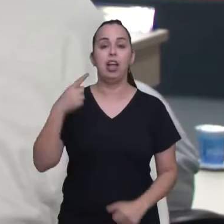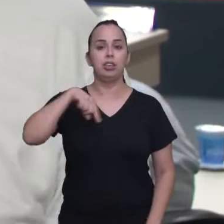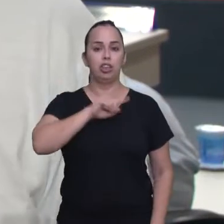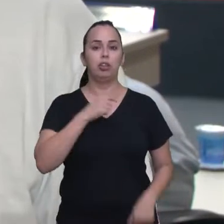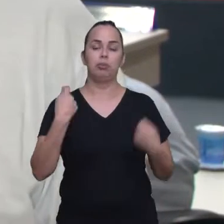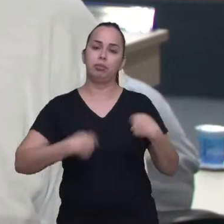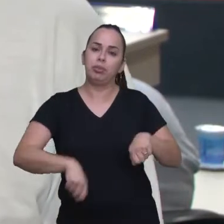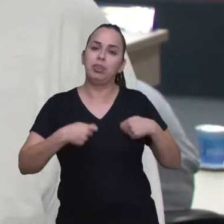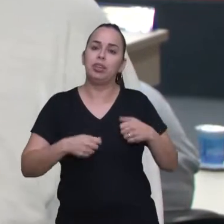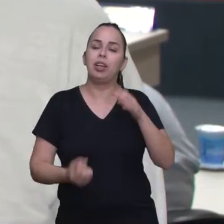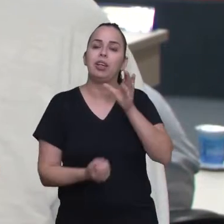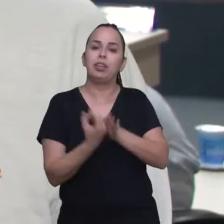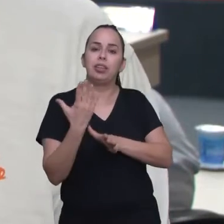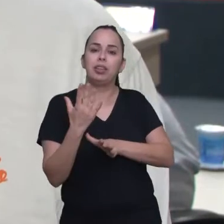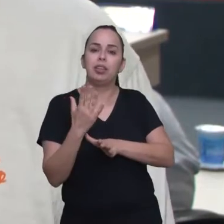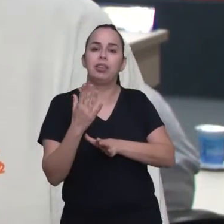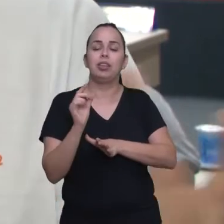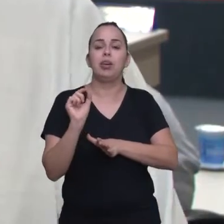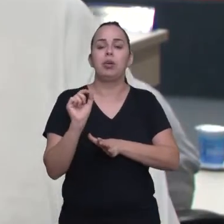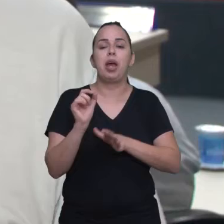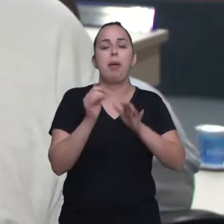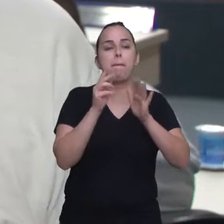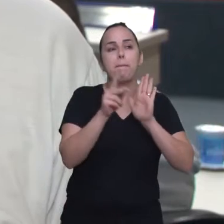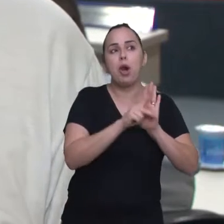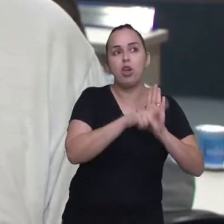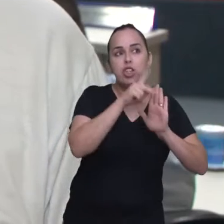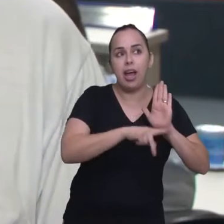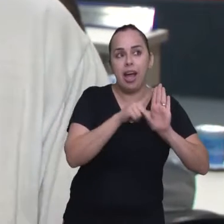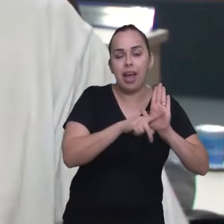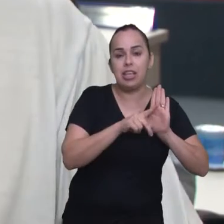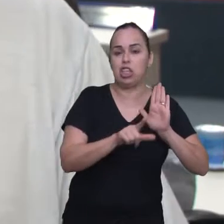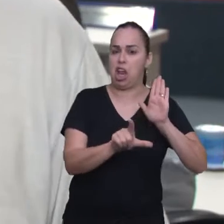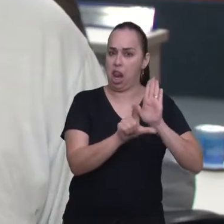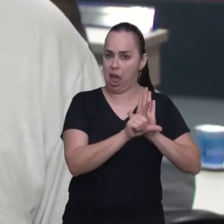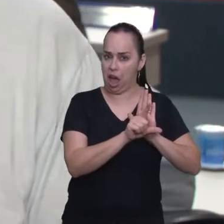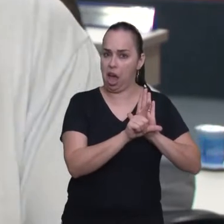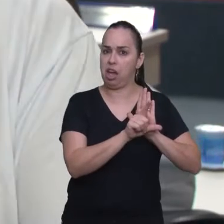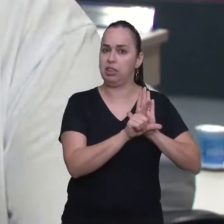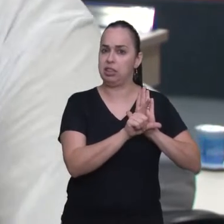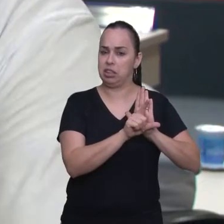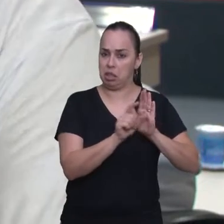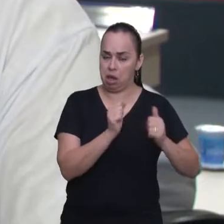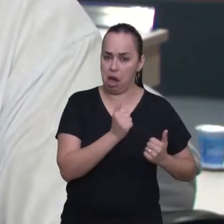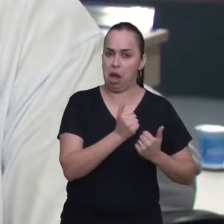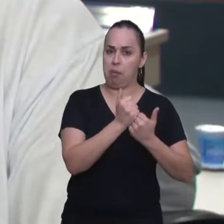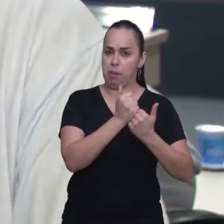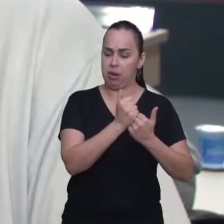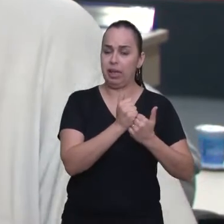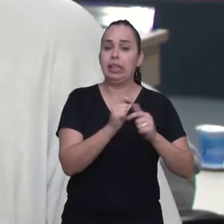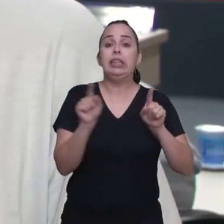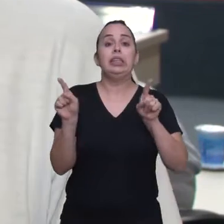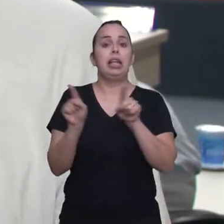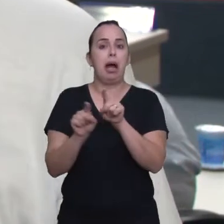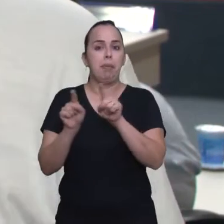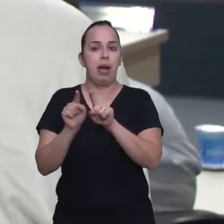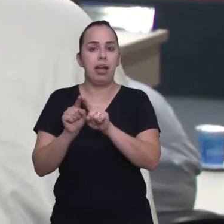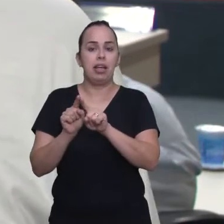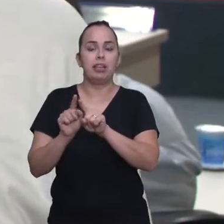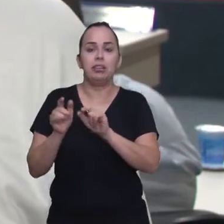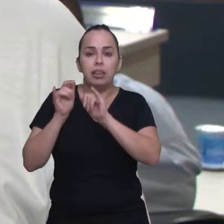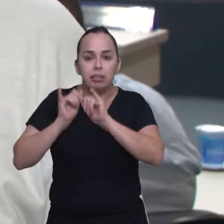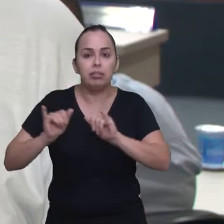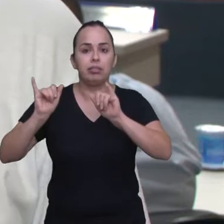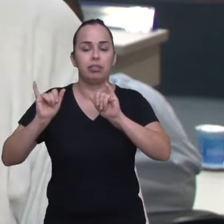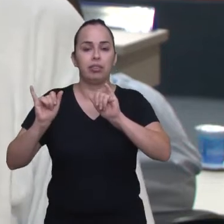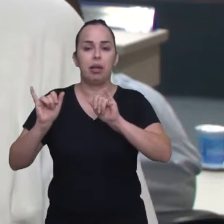Nós precisamos criar, além de projetos de lei, que possam auxiliar nesse sentido, também